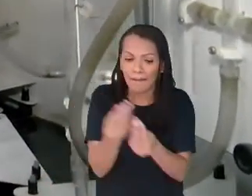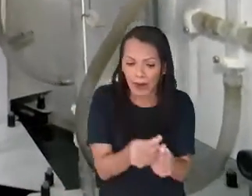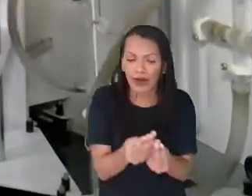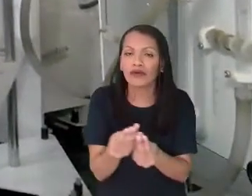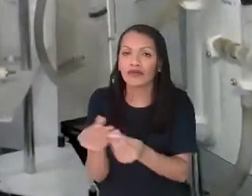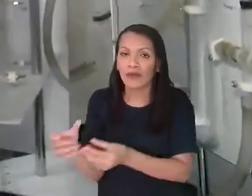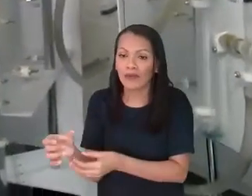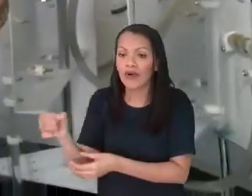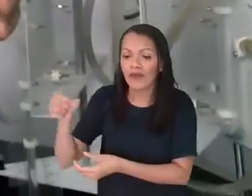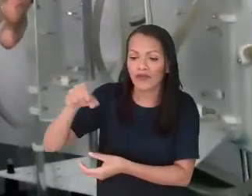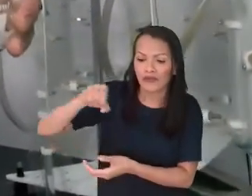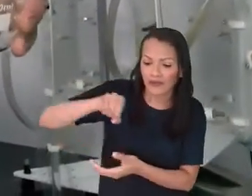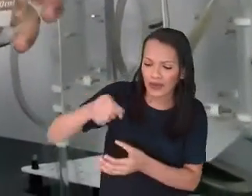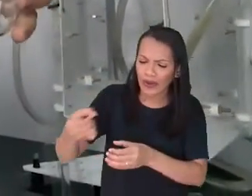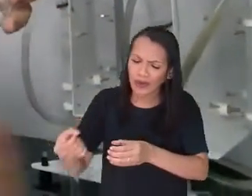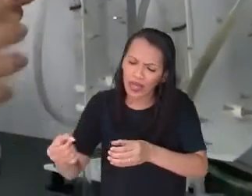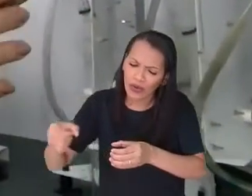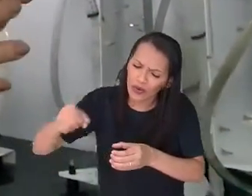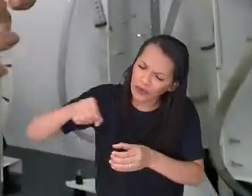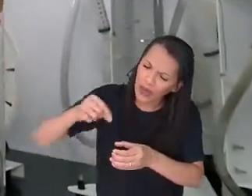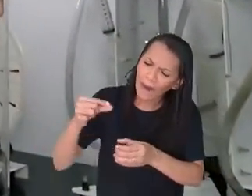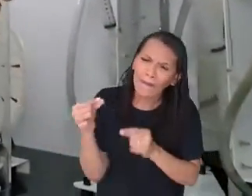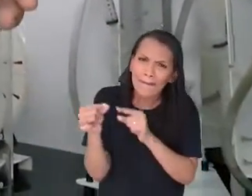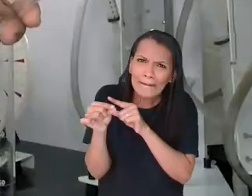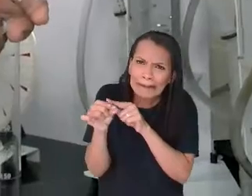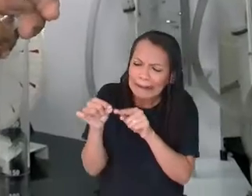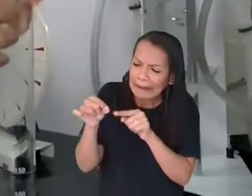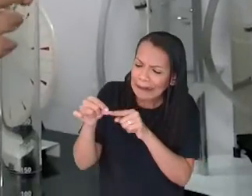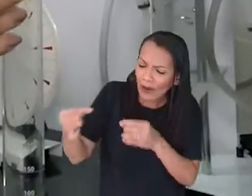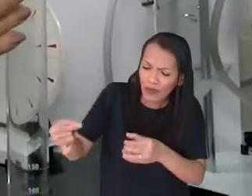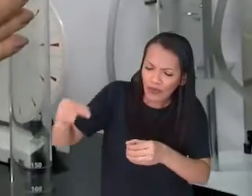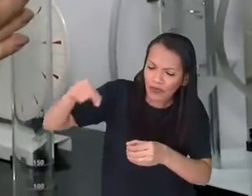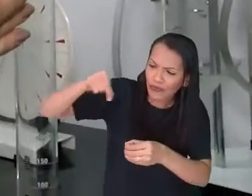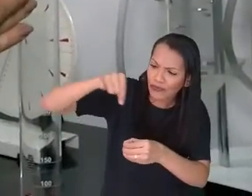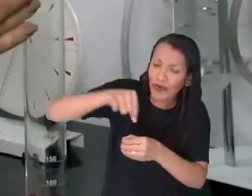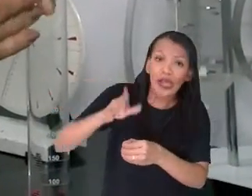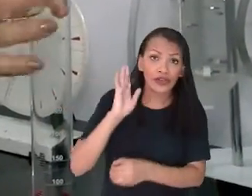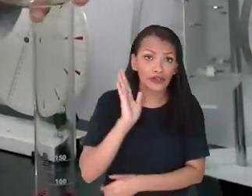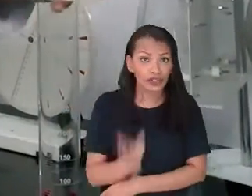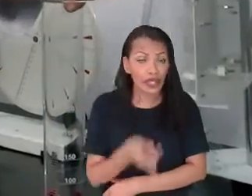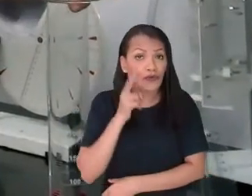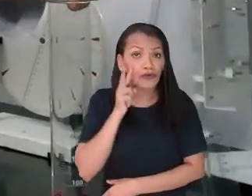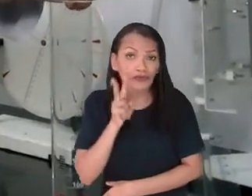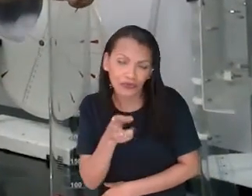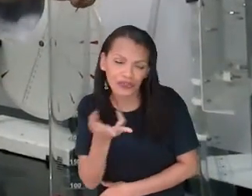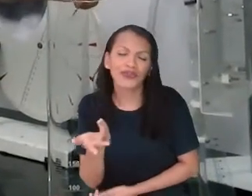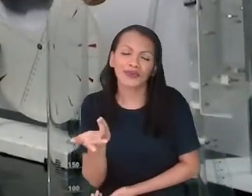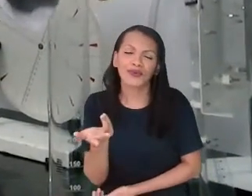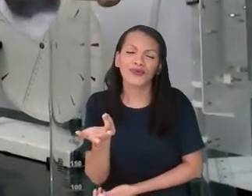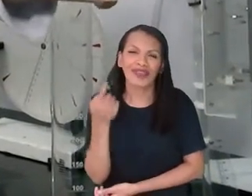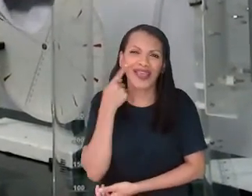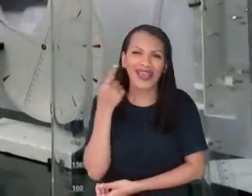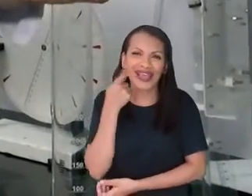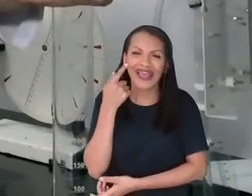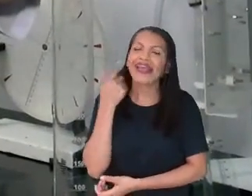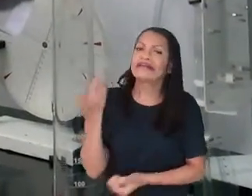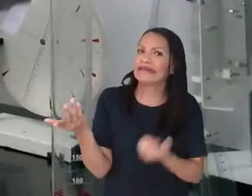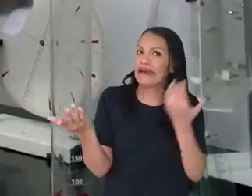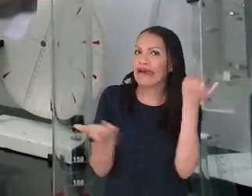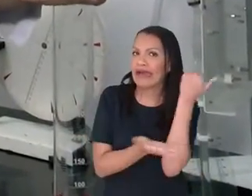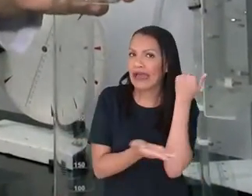Esse biquinho, acho que vocês já devem ter visto, né, na leiteira em casa, na garrafa de café, que facilita para não